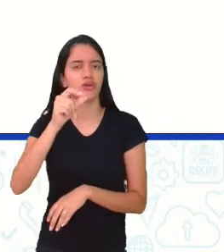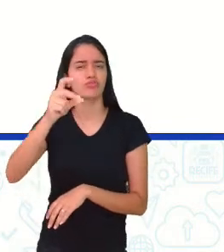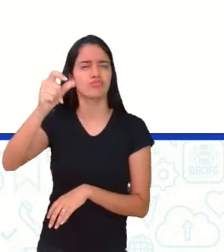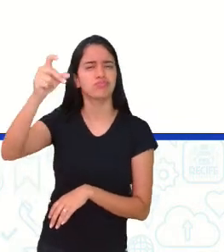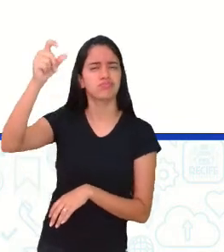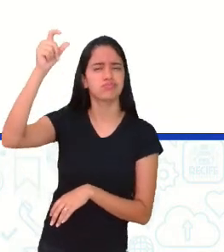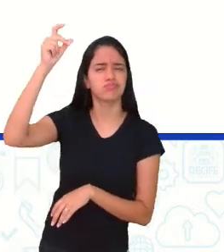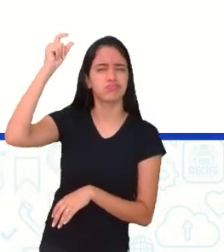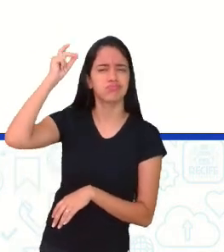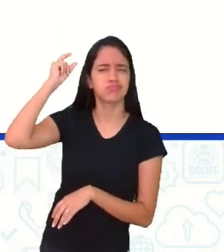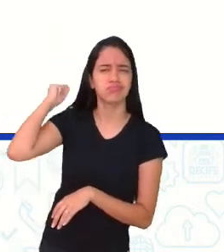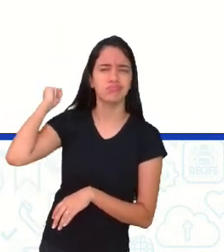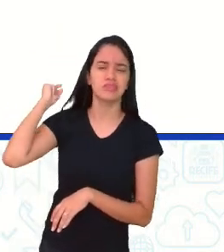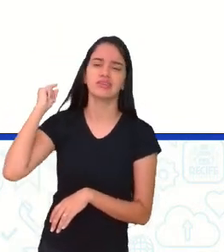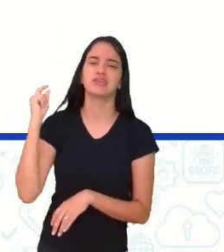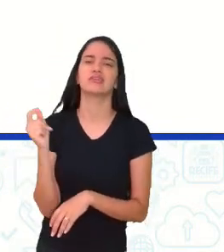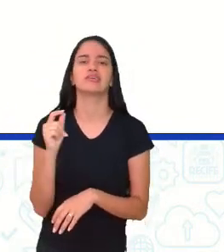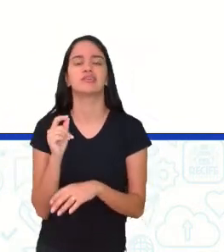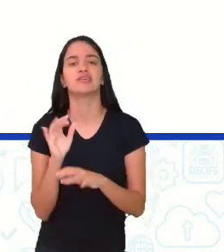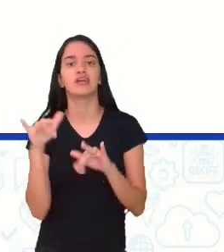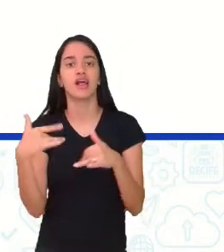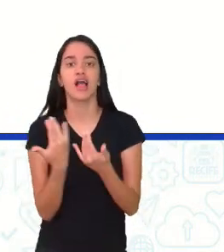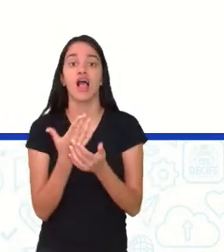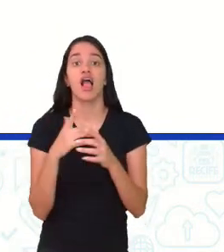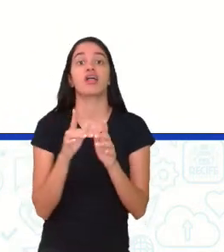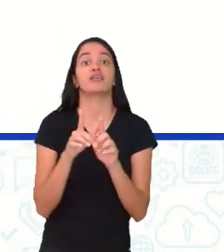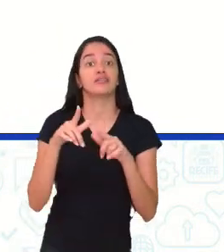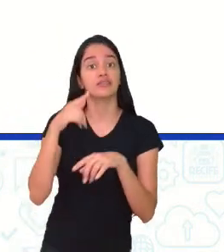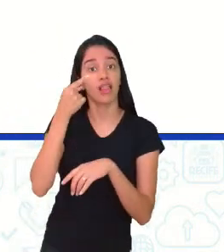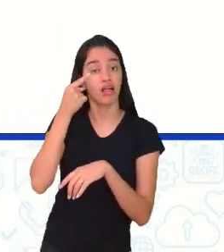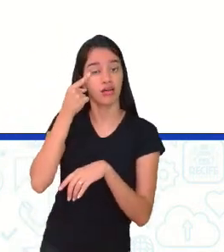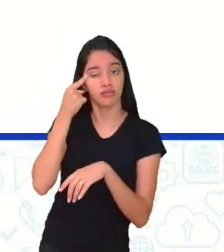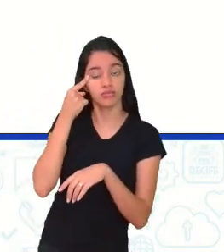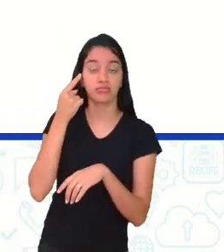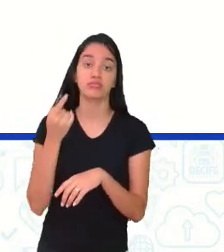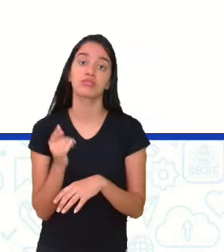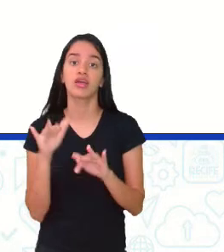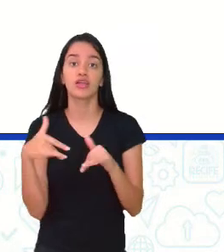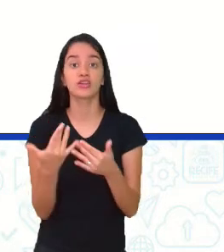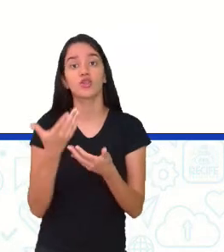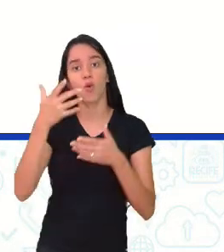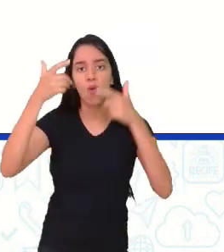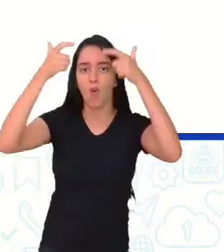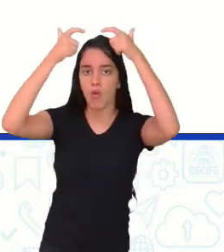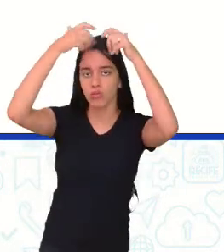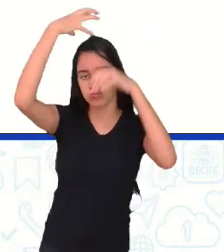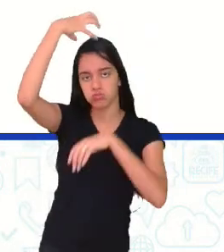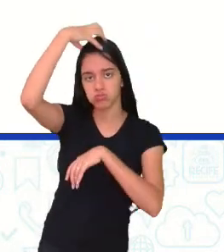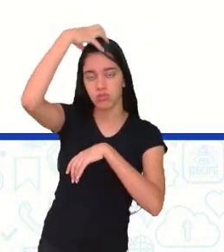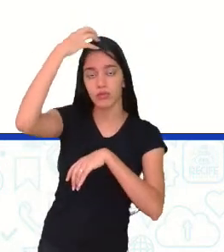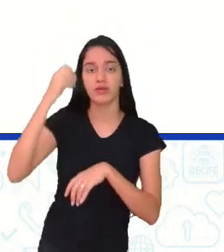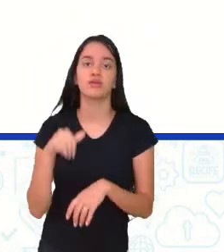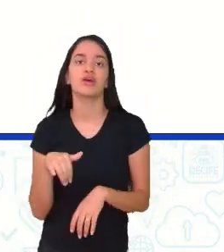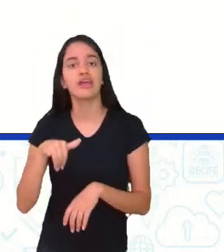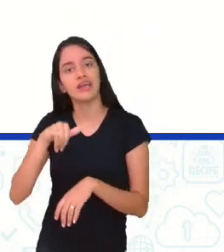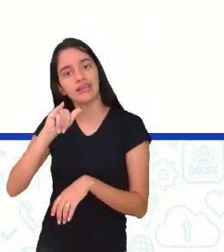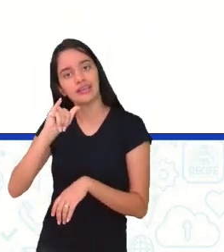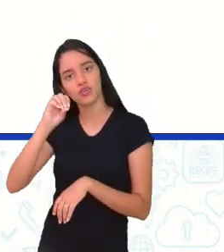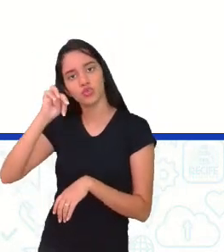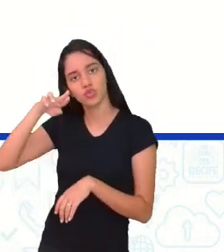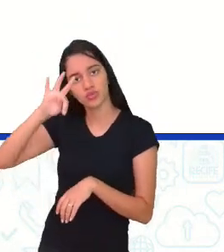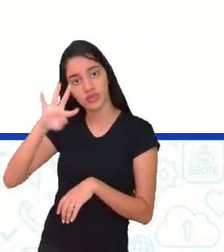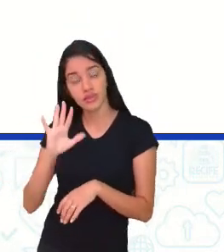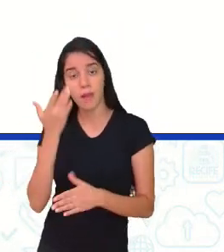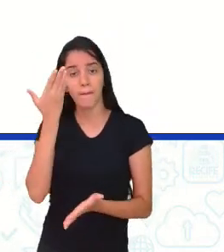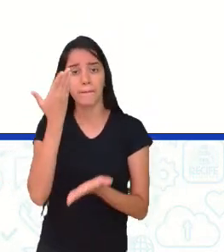Lá pelas bandas da China. Um imperador chamado Yu Ti, não é?